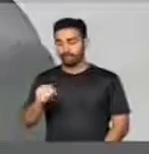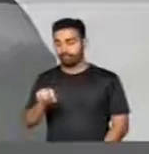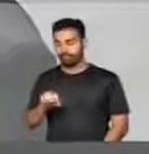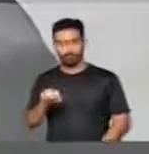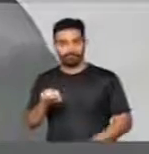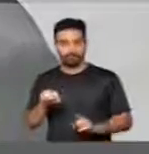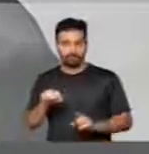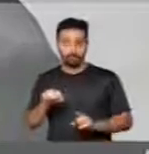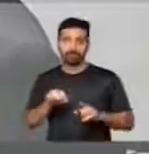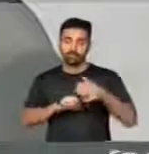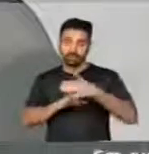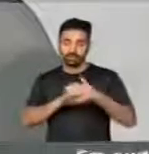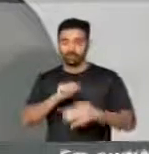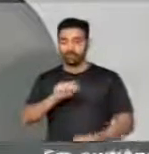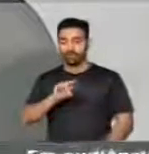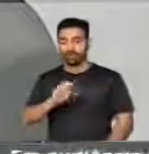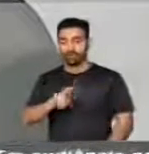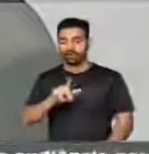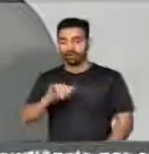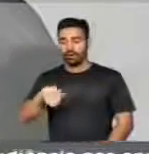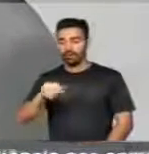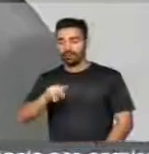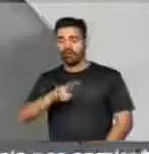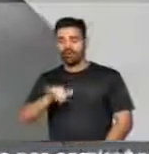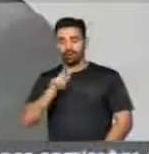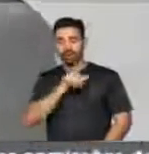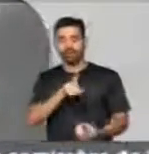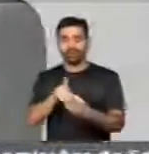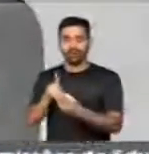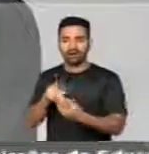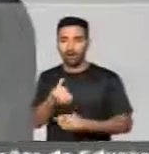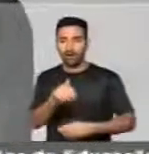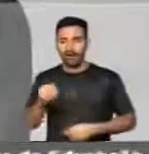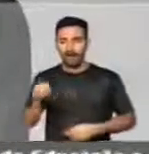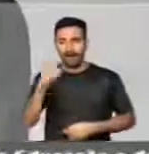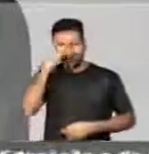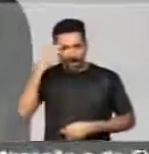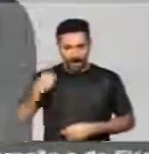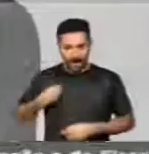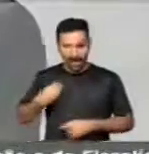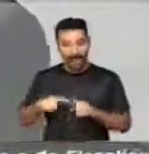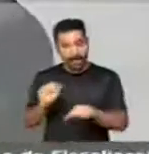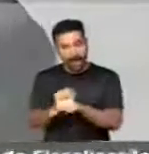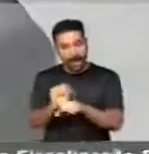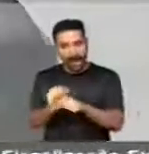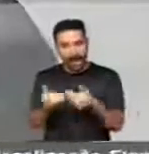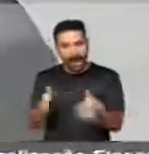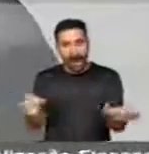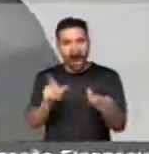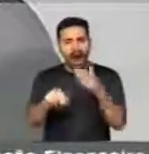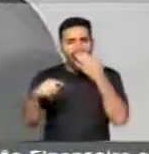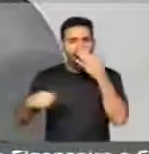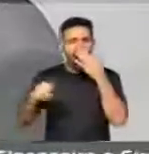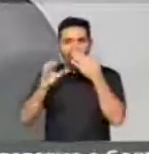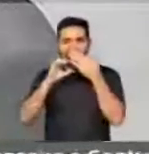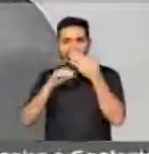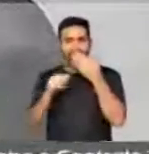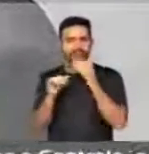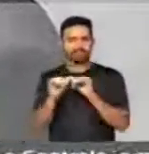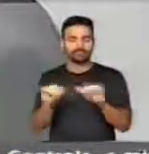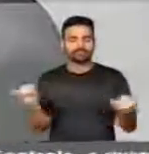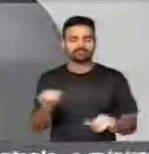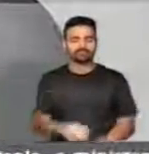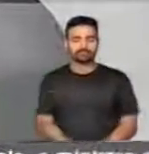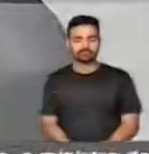Lima, que irá atender 600 mil habitantes e está prestes a ser inaugurada, e é preciso agilizar isso. Muito obrigado, senhor presidente.